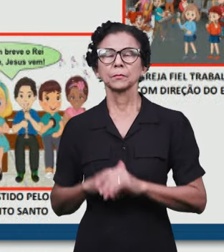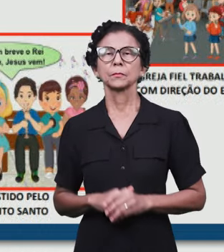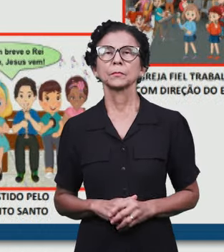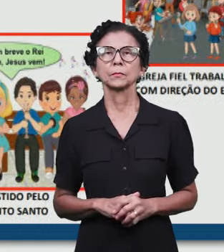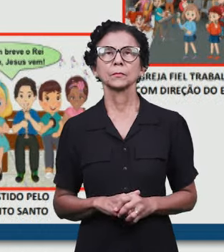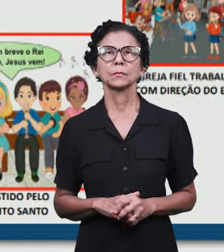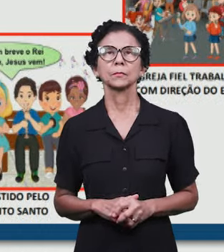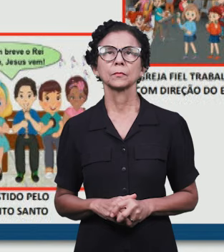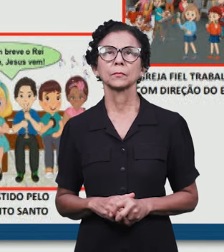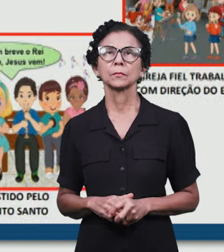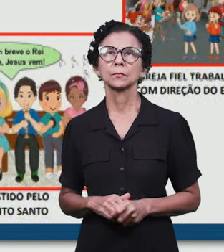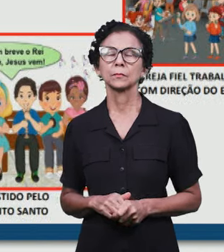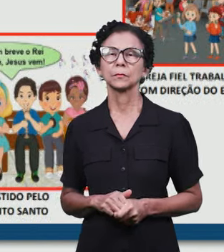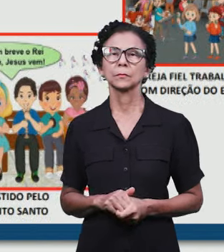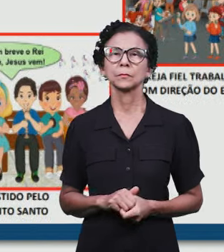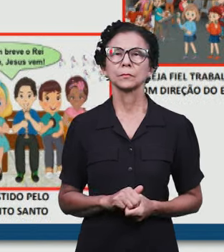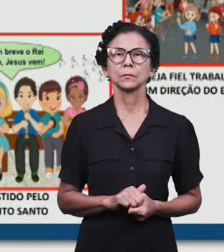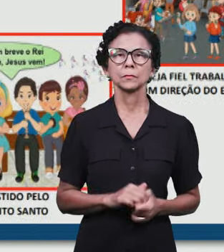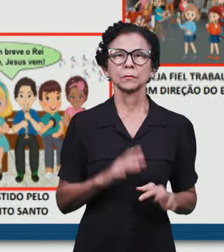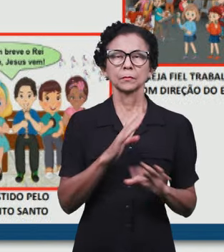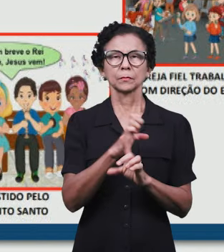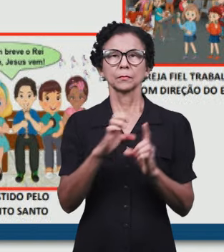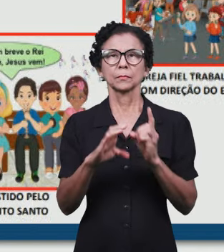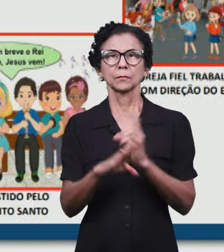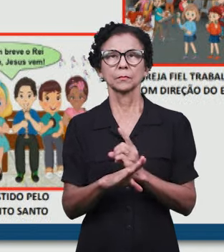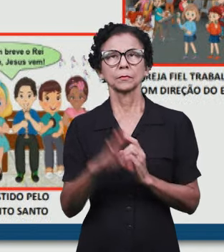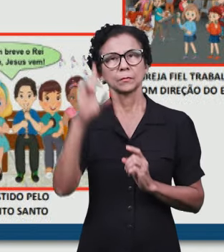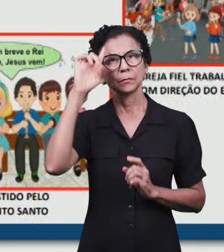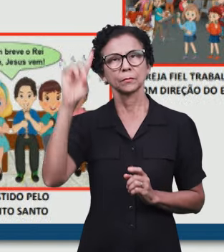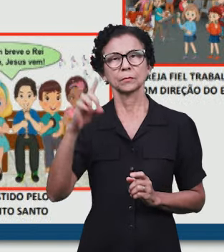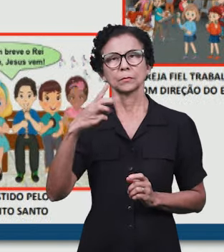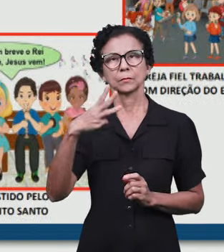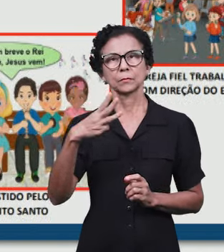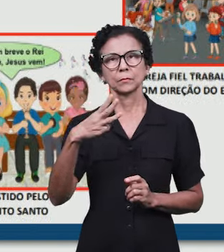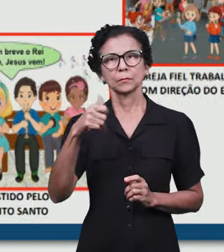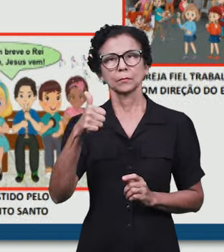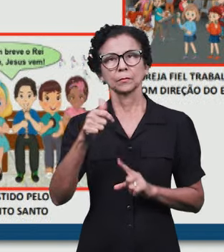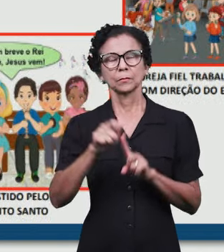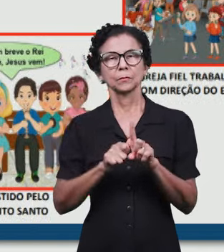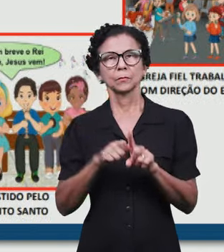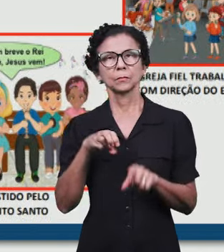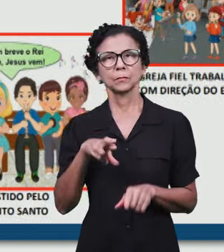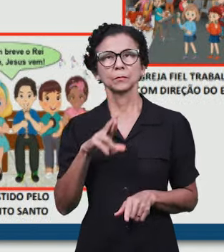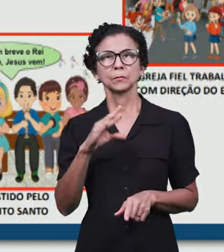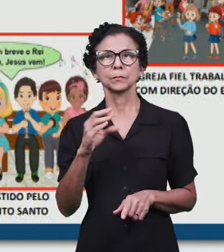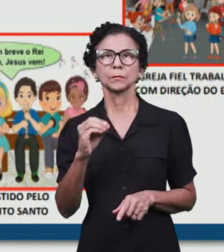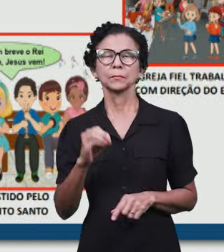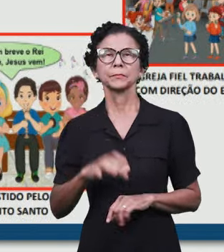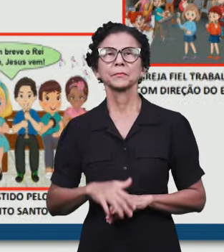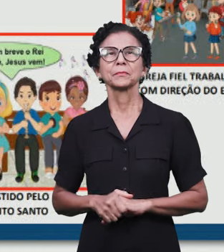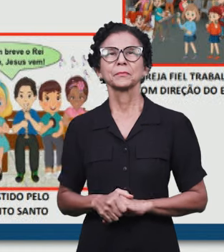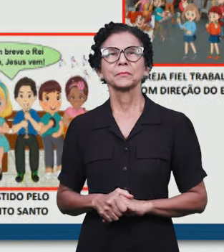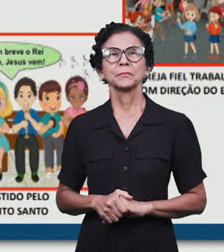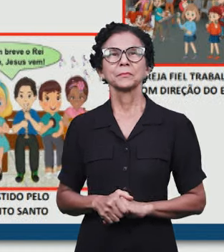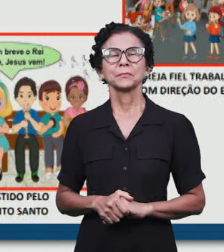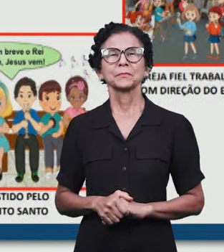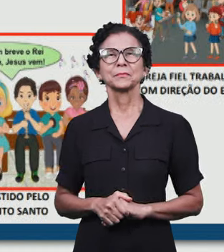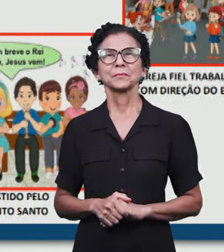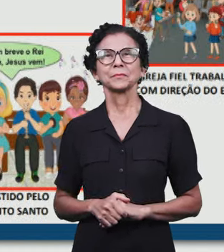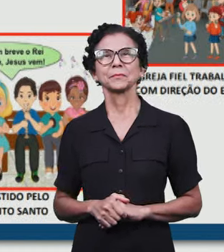para surdos. Normalmente, na de surdos, a irmã que elabora, ela coloca usa também